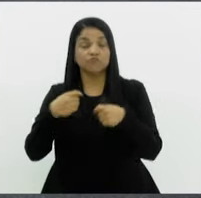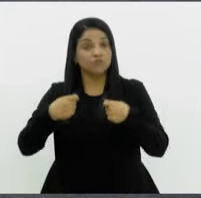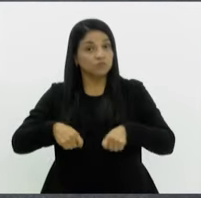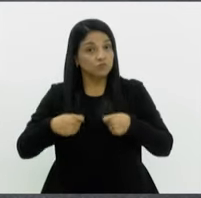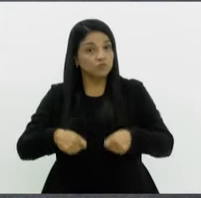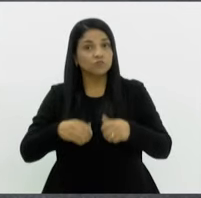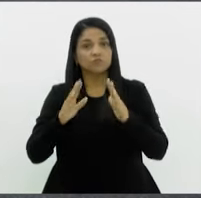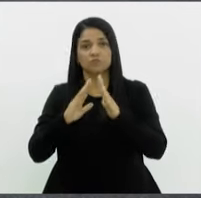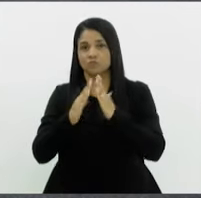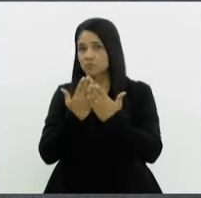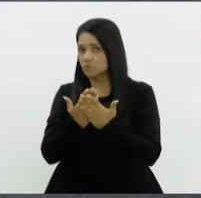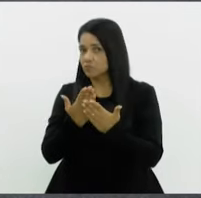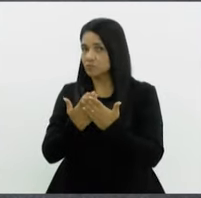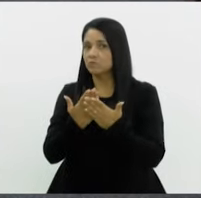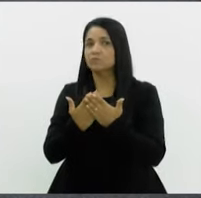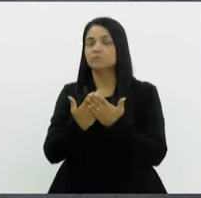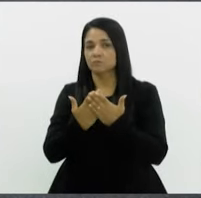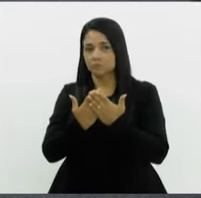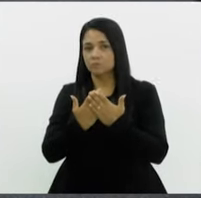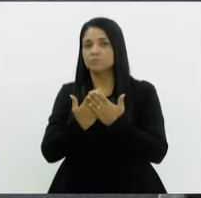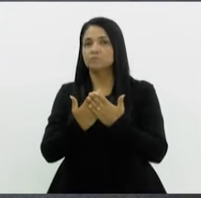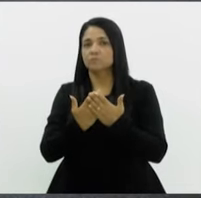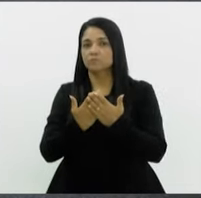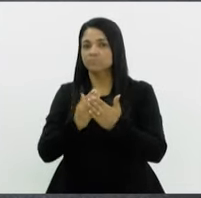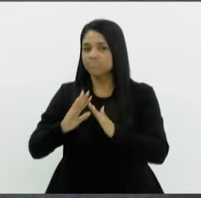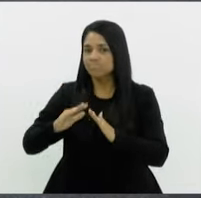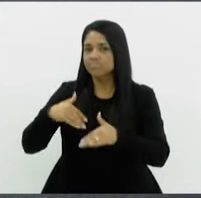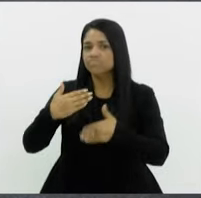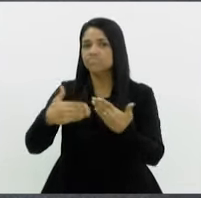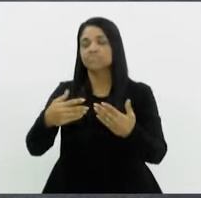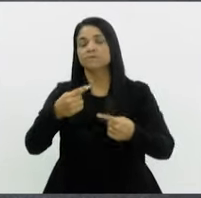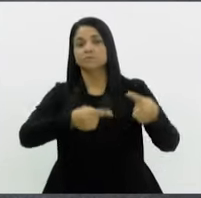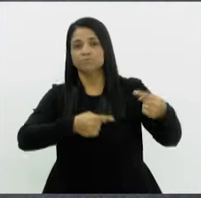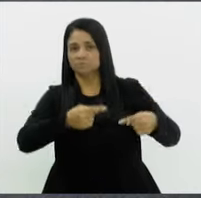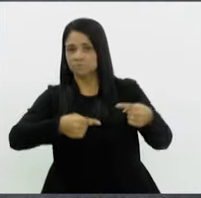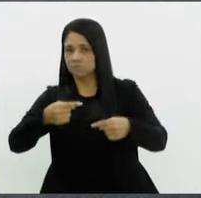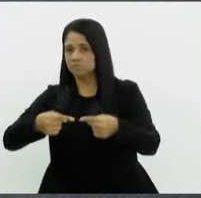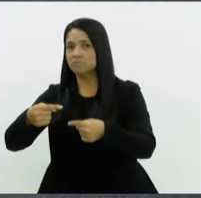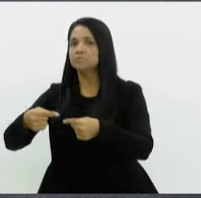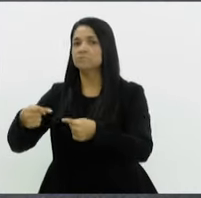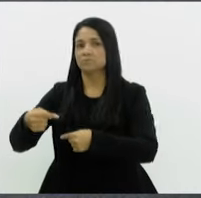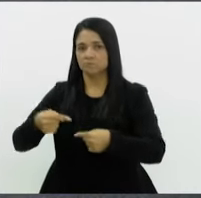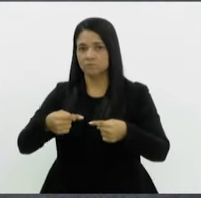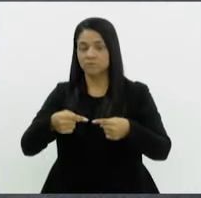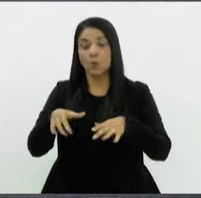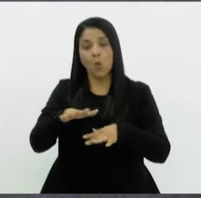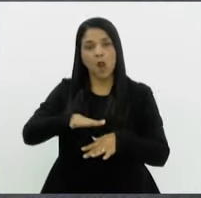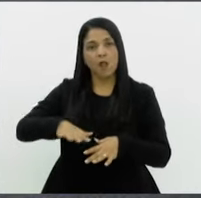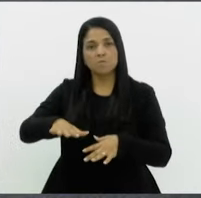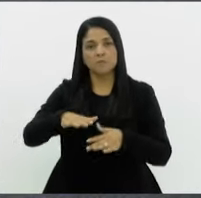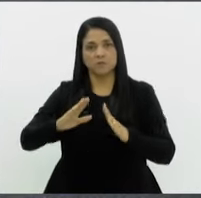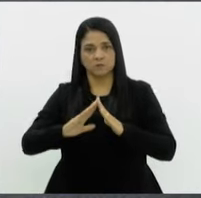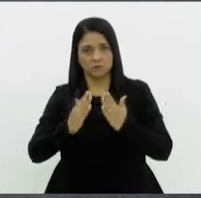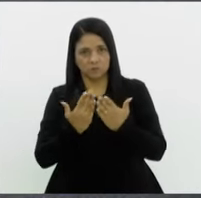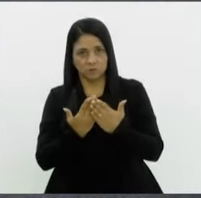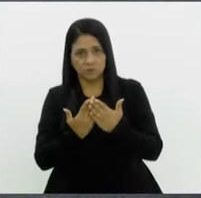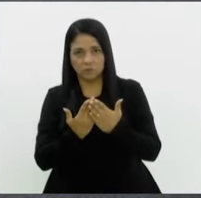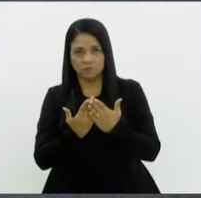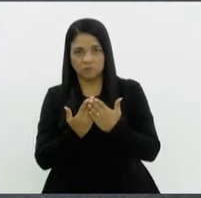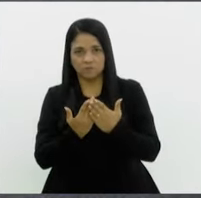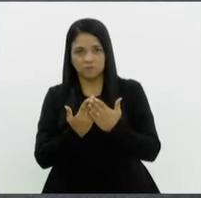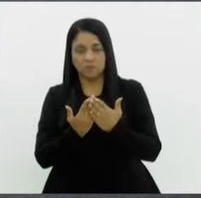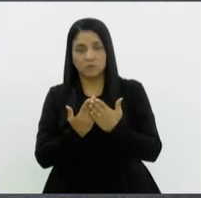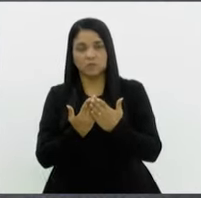estar à frente de processos e discussões sobre um ambiente escolar que não vá reproduzir